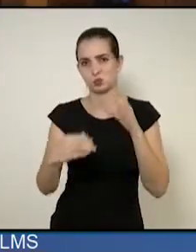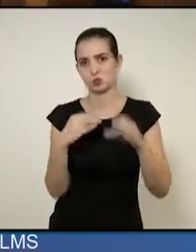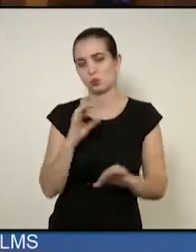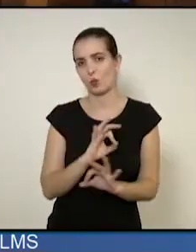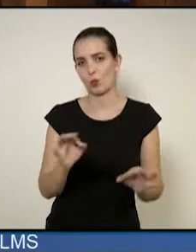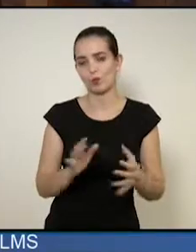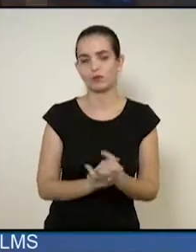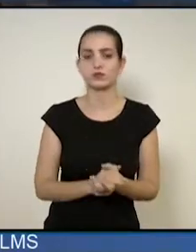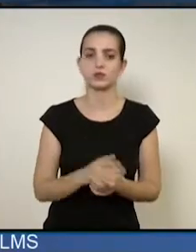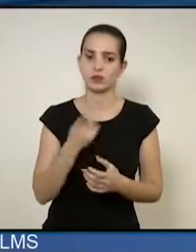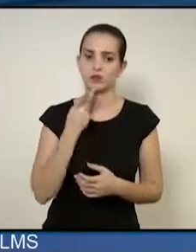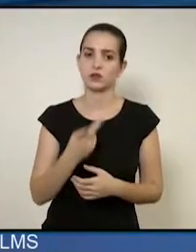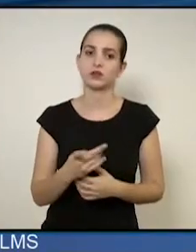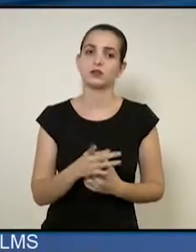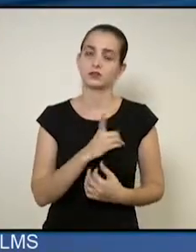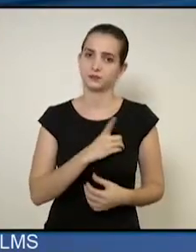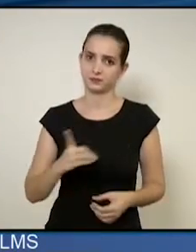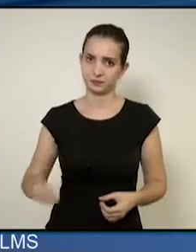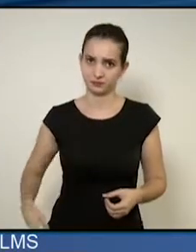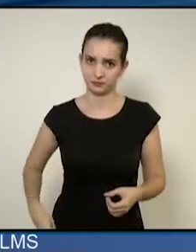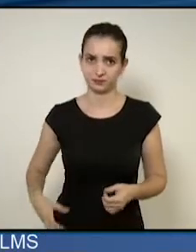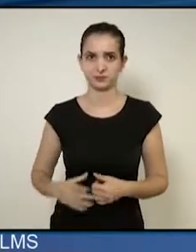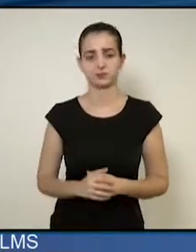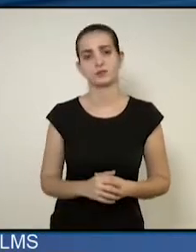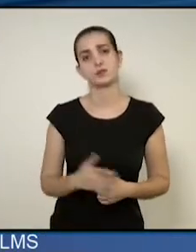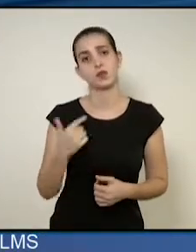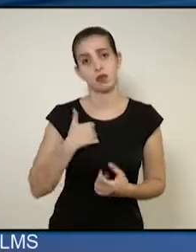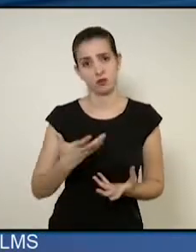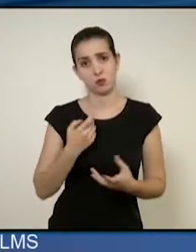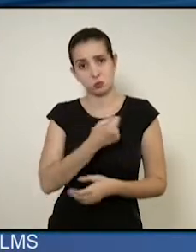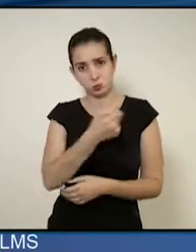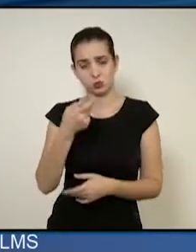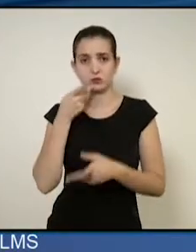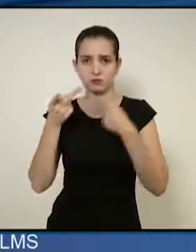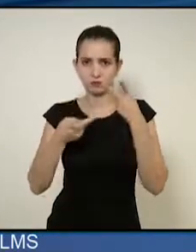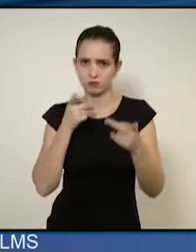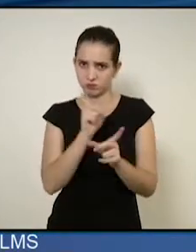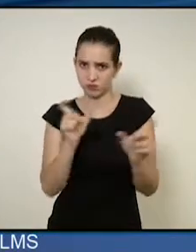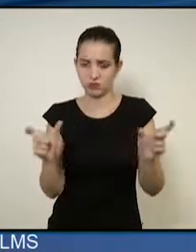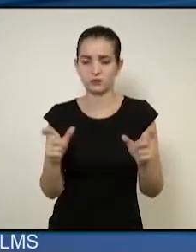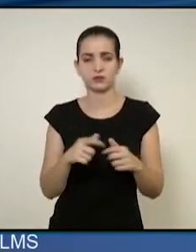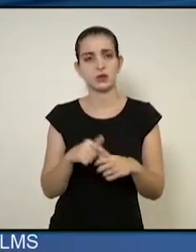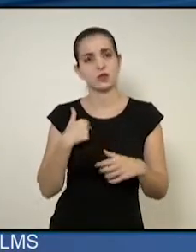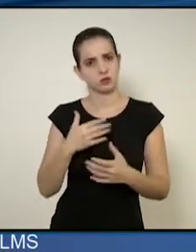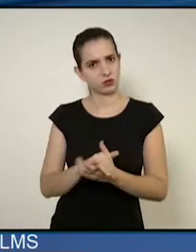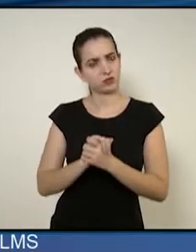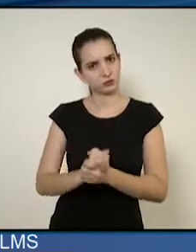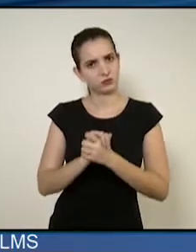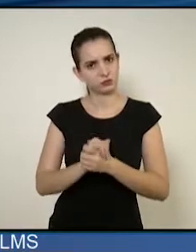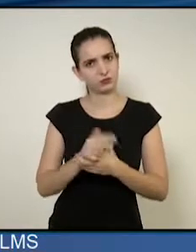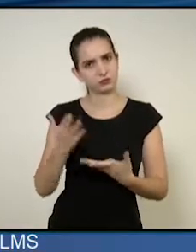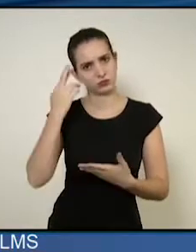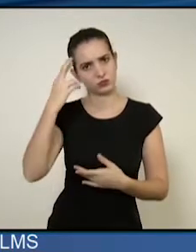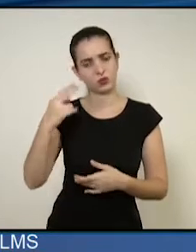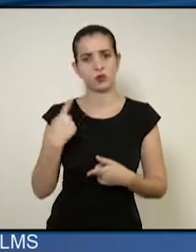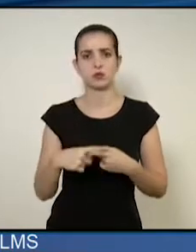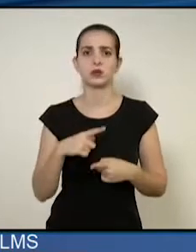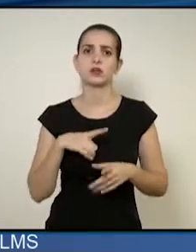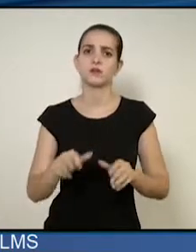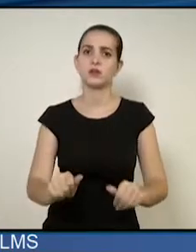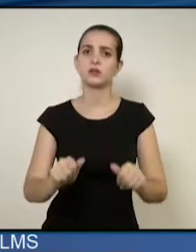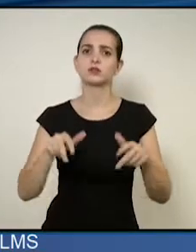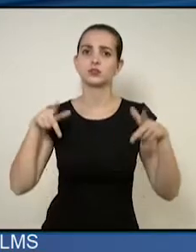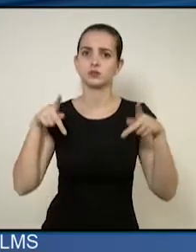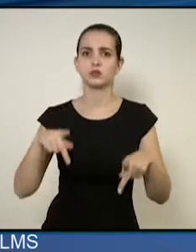Excelência. Nobre deputado, eu quero, em poucas palavras, parabenizá-lo pela audiência pública de